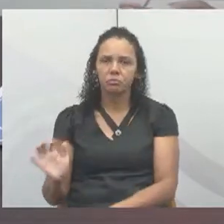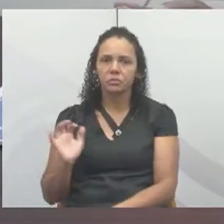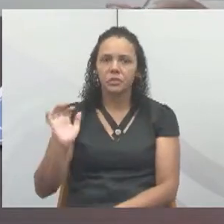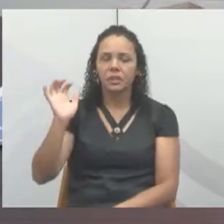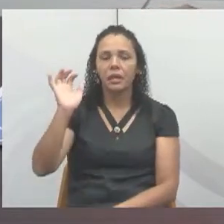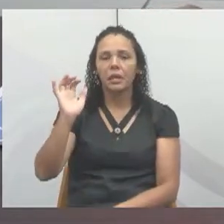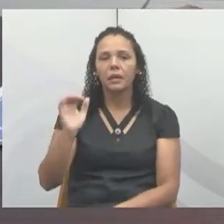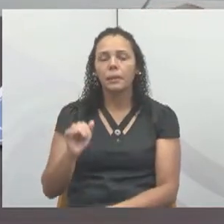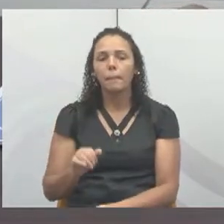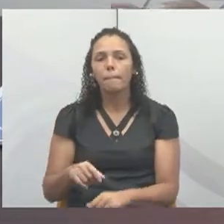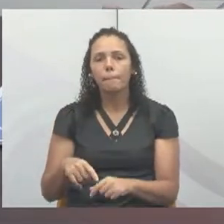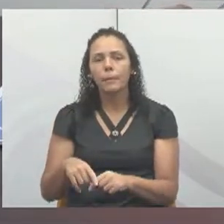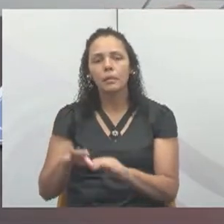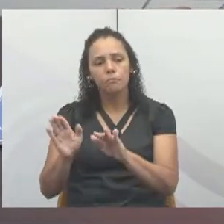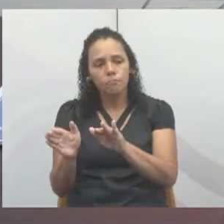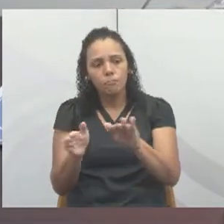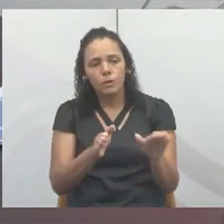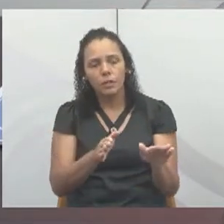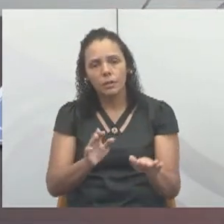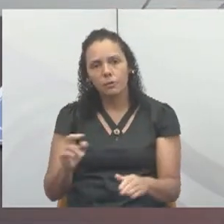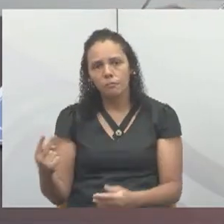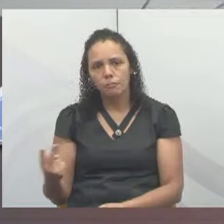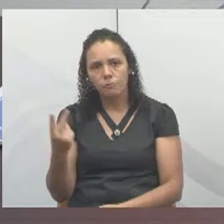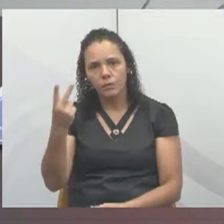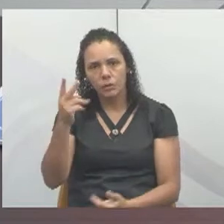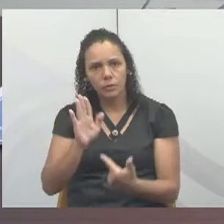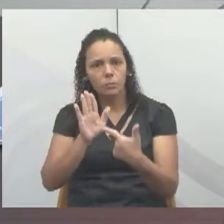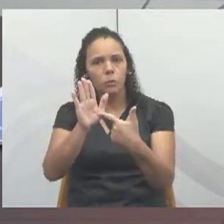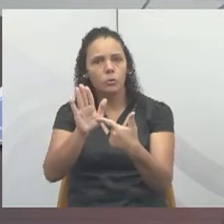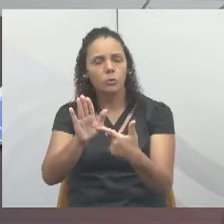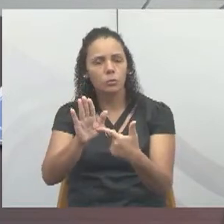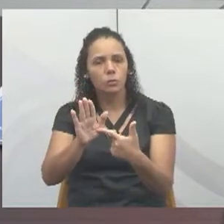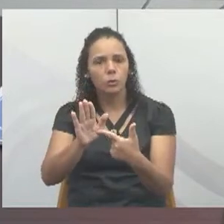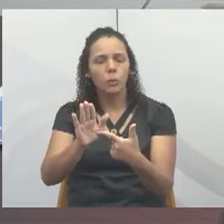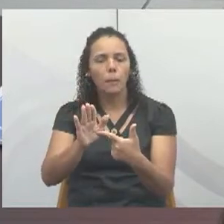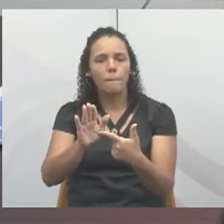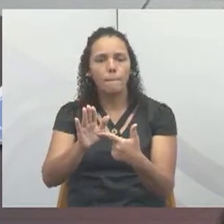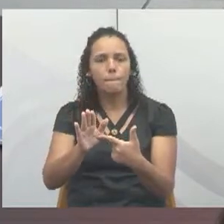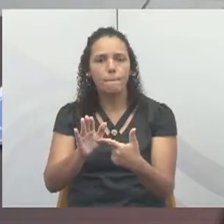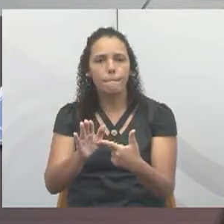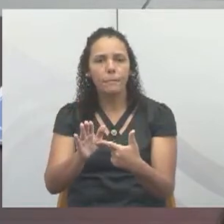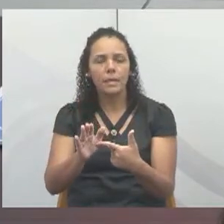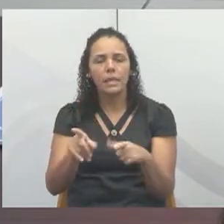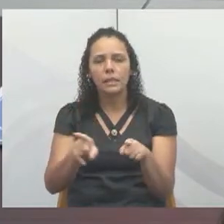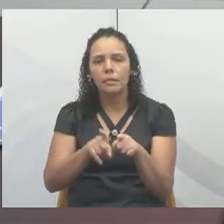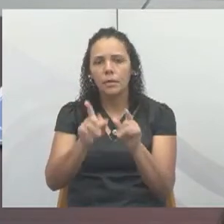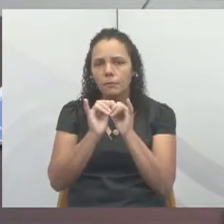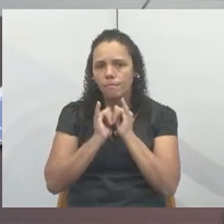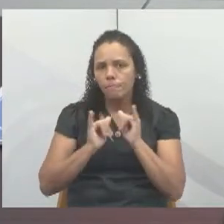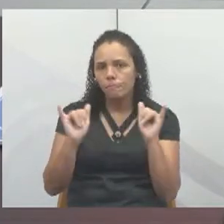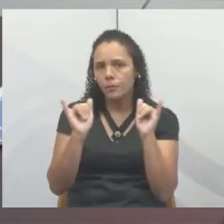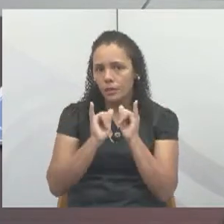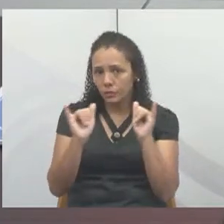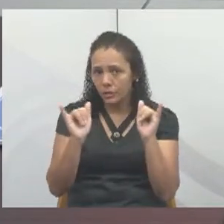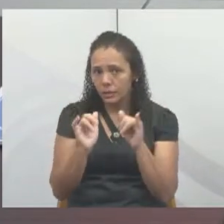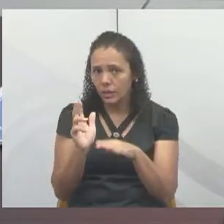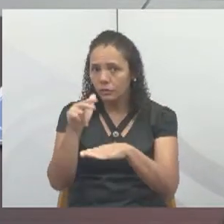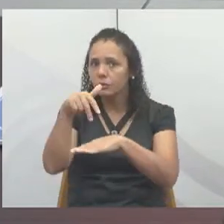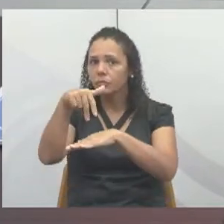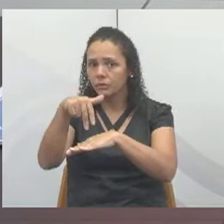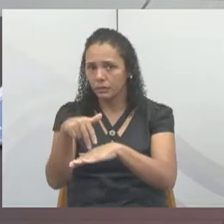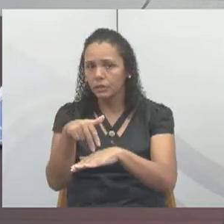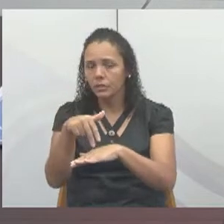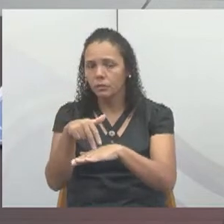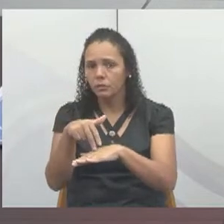esse valor que você está estimulando aqui na LOA para 2024, foi anunciado nessa própria tribuna que o senhor está